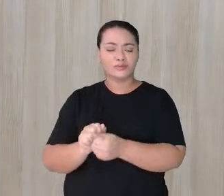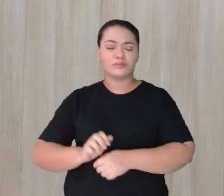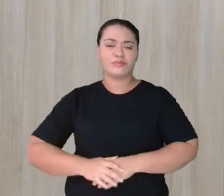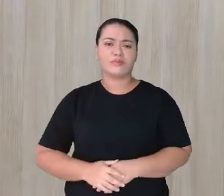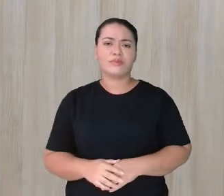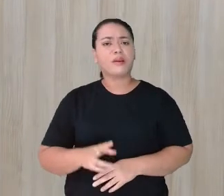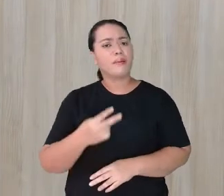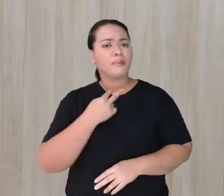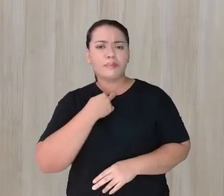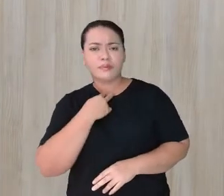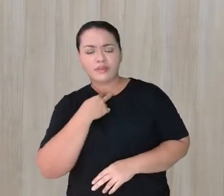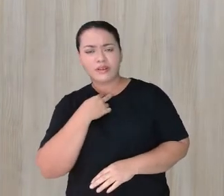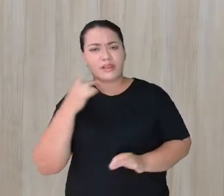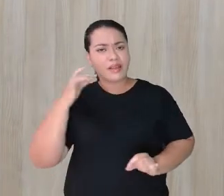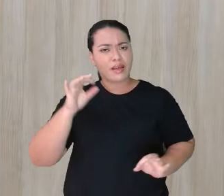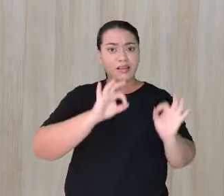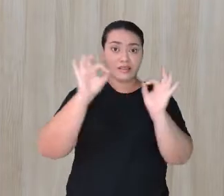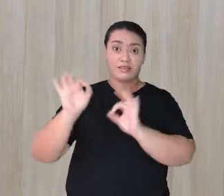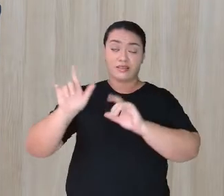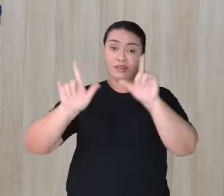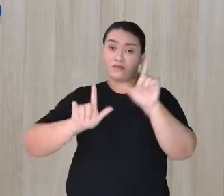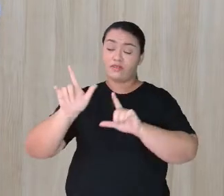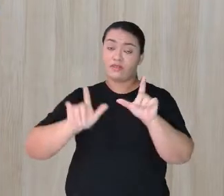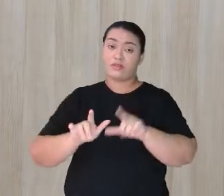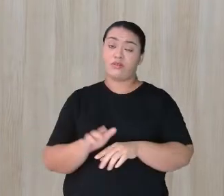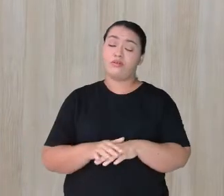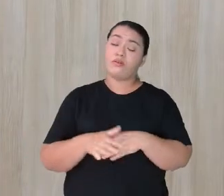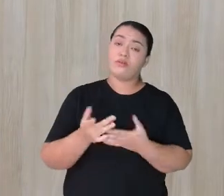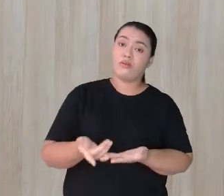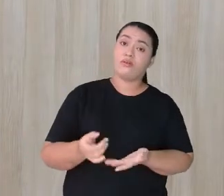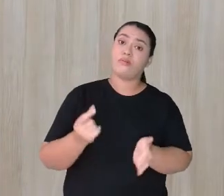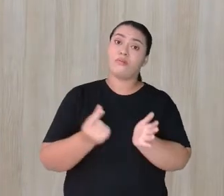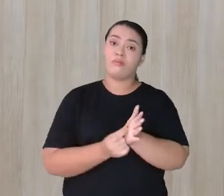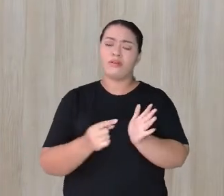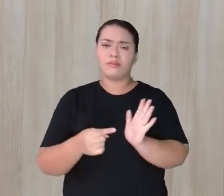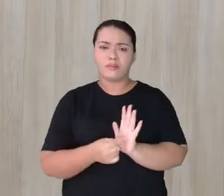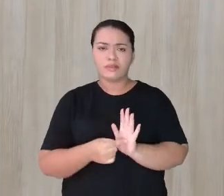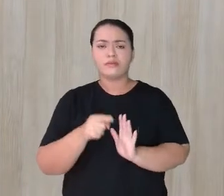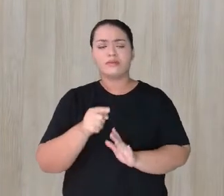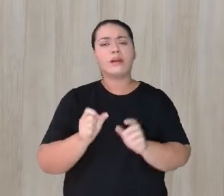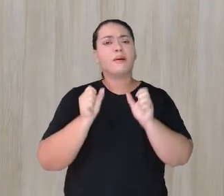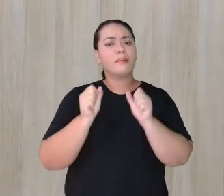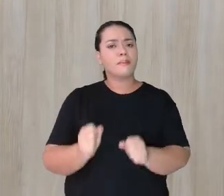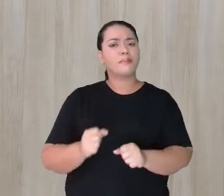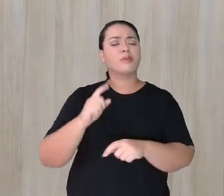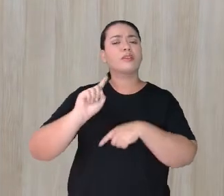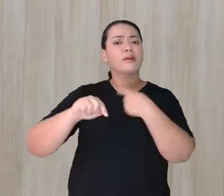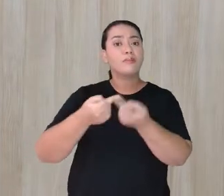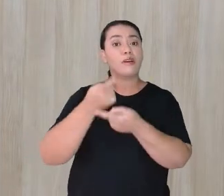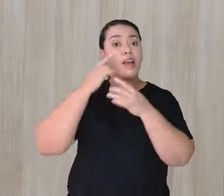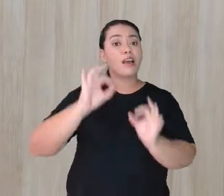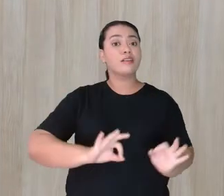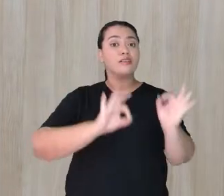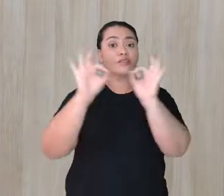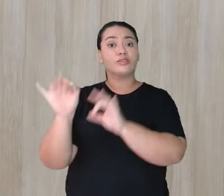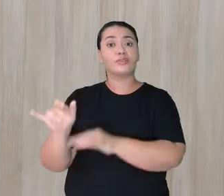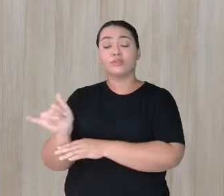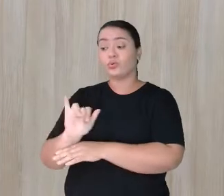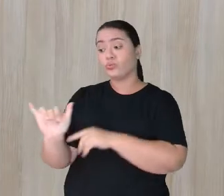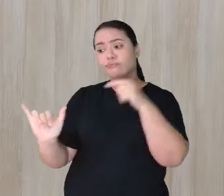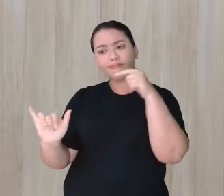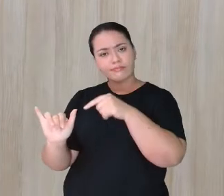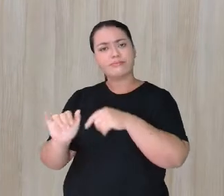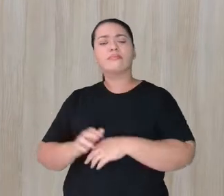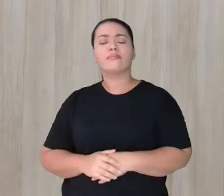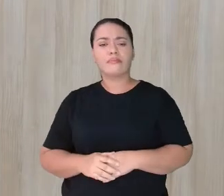não puderem assistir essa aula na TV, se não puderem baixar o aplicativo, vocês podem ver depois no YouTube. Então baixa